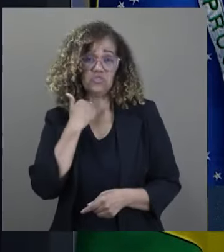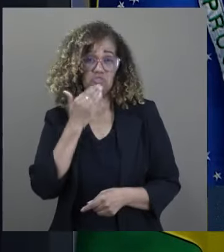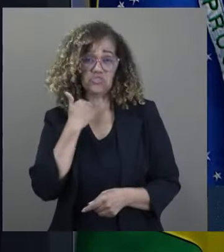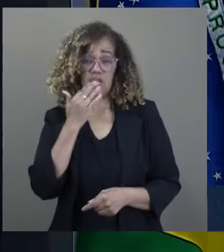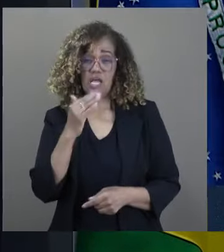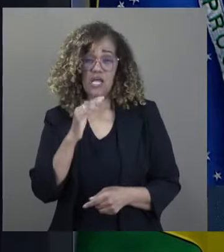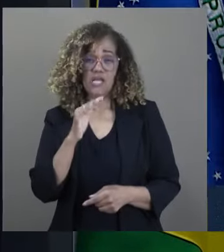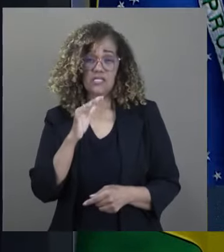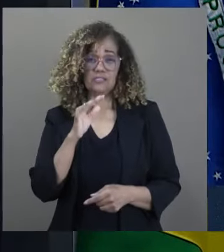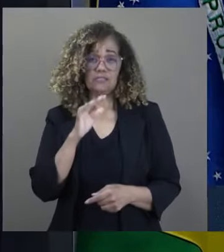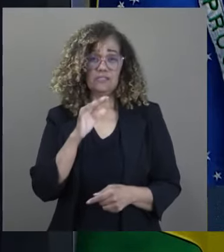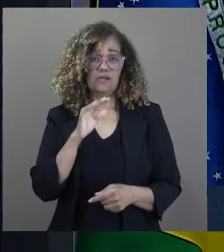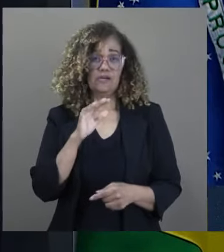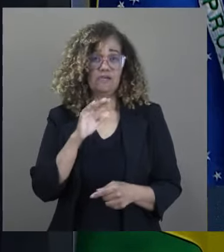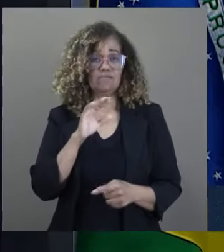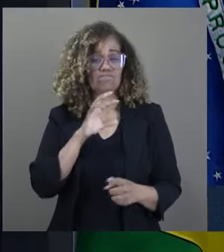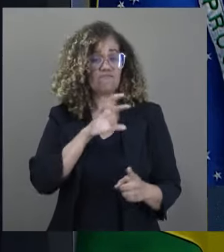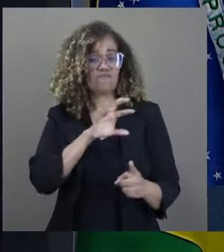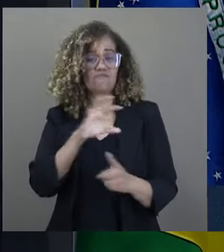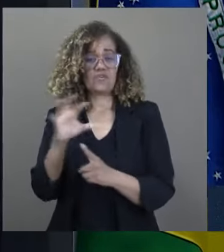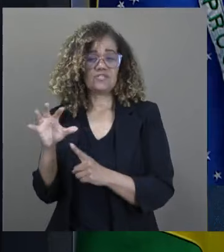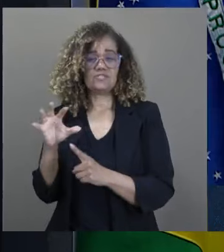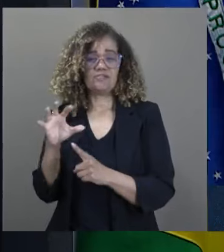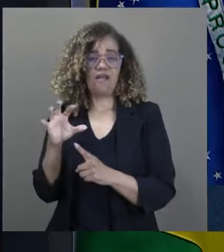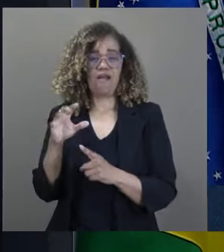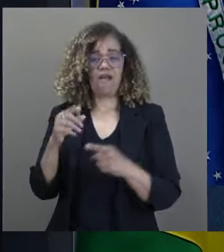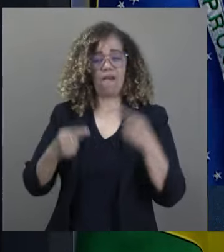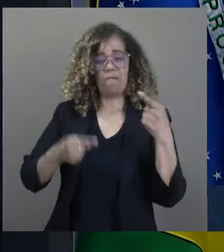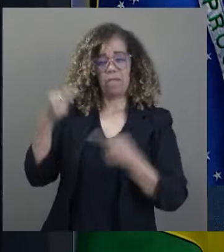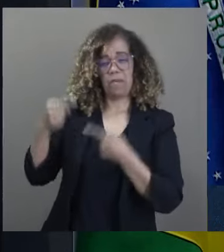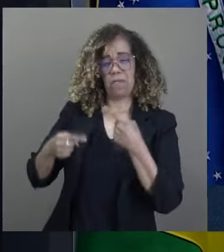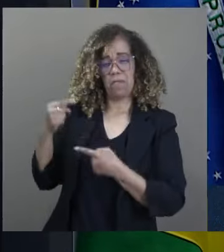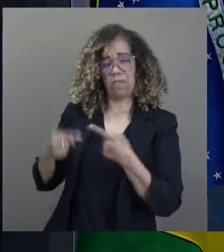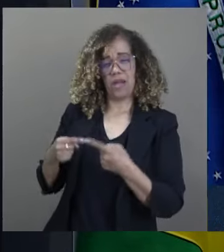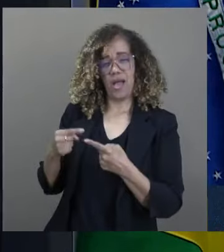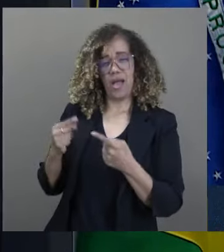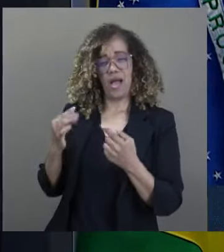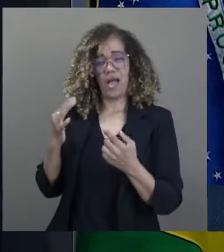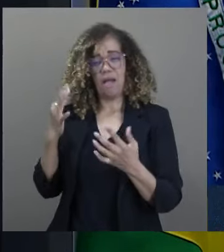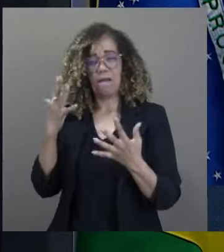forçar a narrativa, fazer discurso bonito,